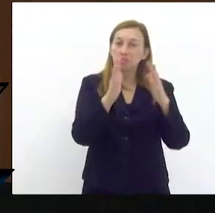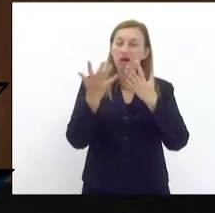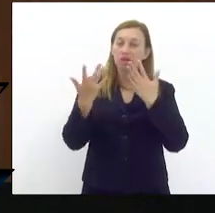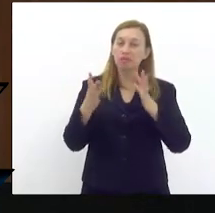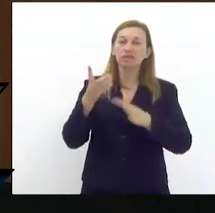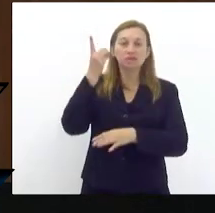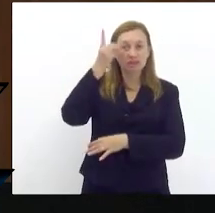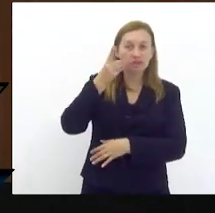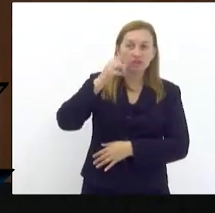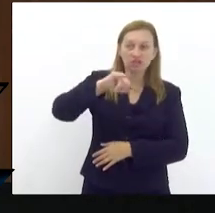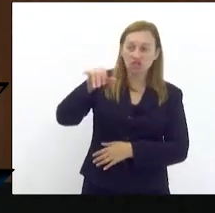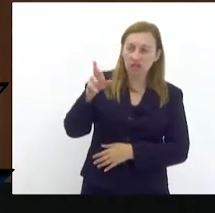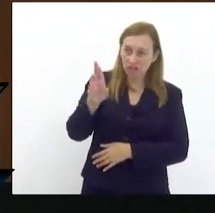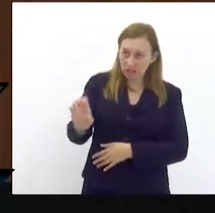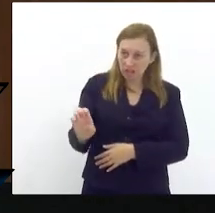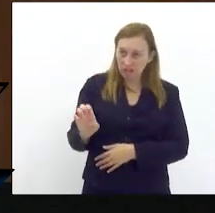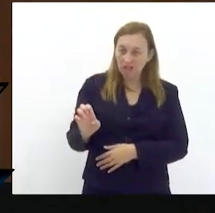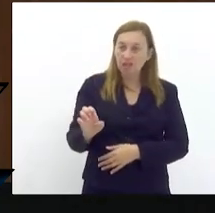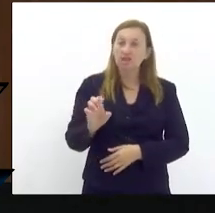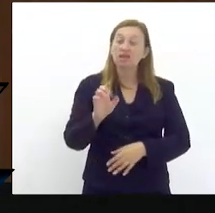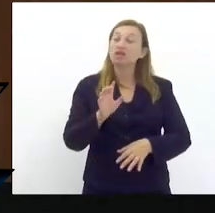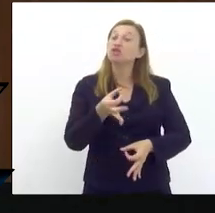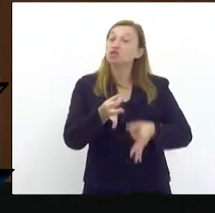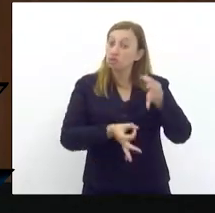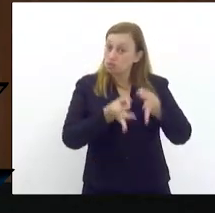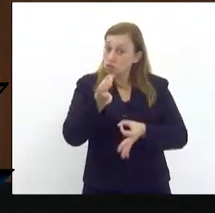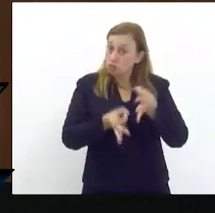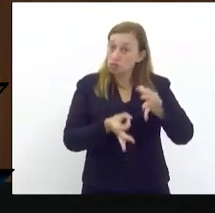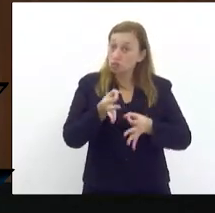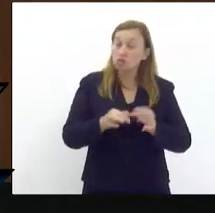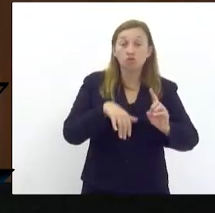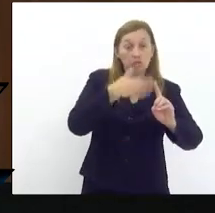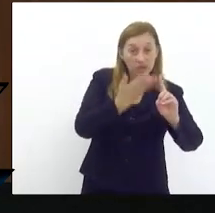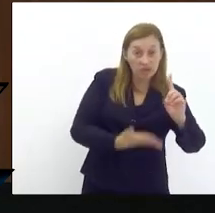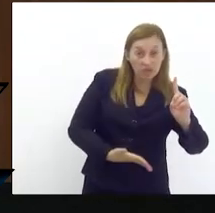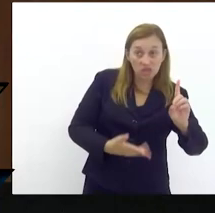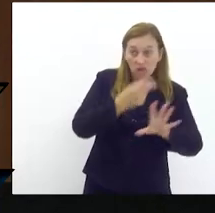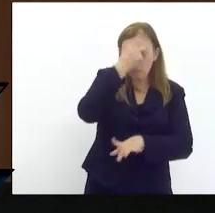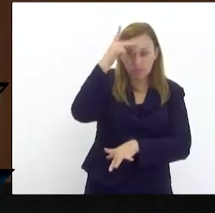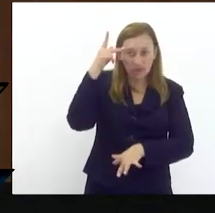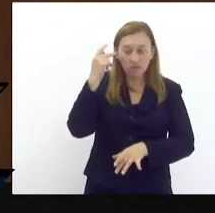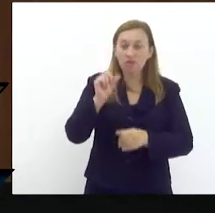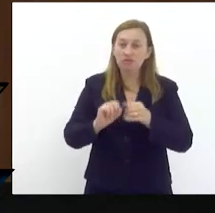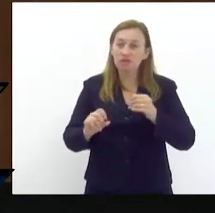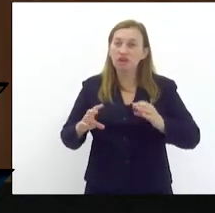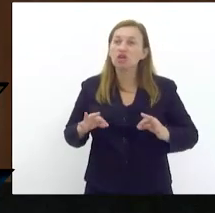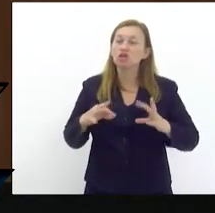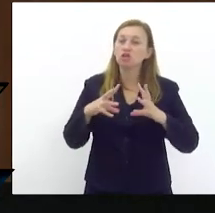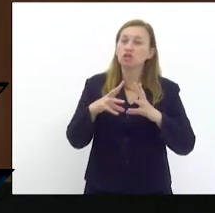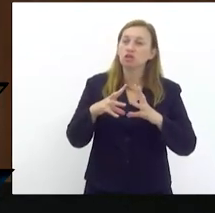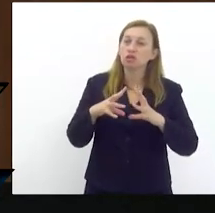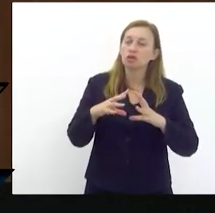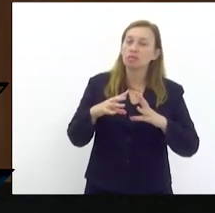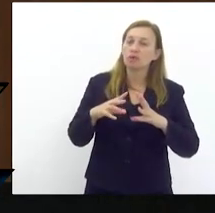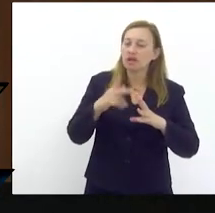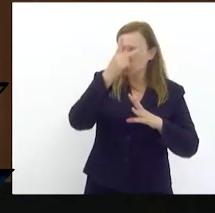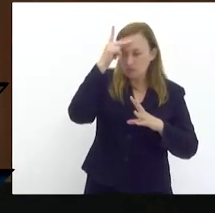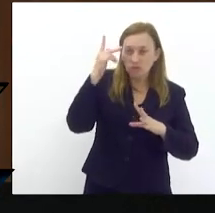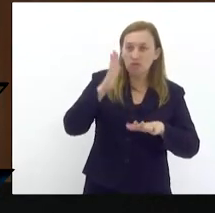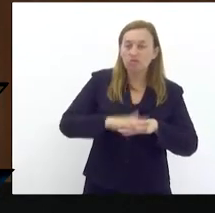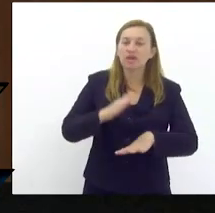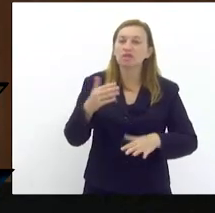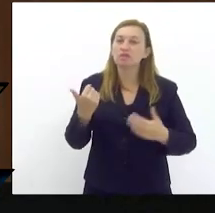o deputado Jari Nada mais justo homenagear uma pessoa que tanto fez pelos mais pobres pelos mais